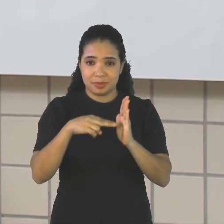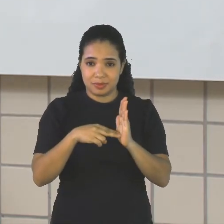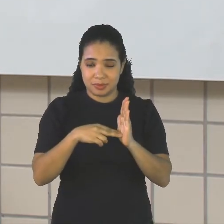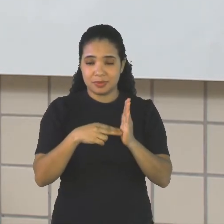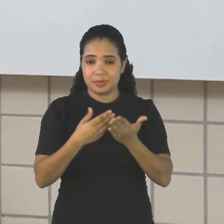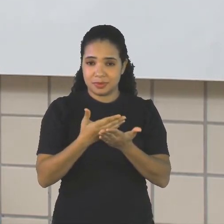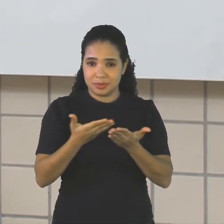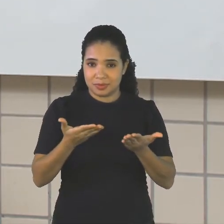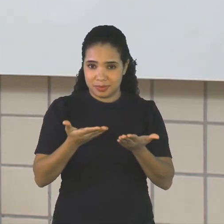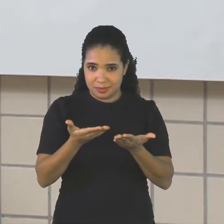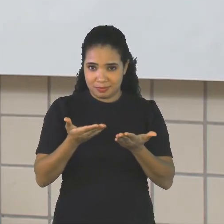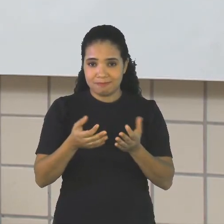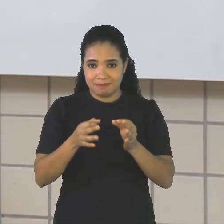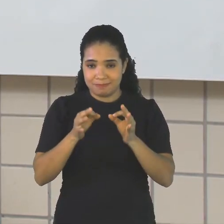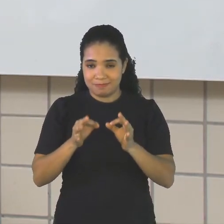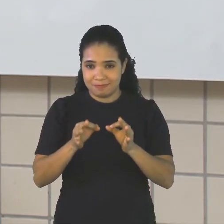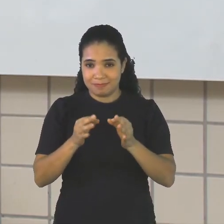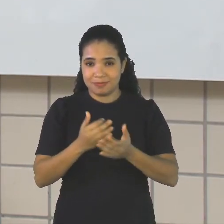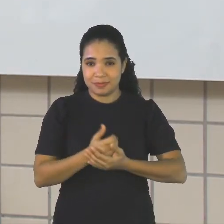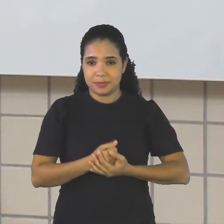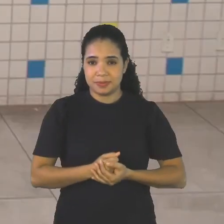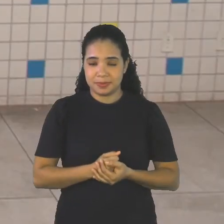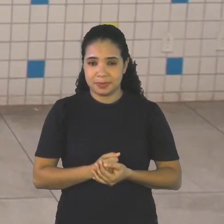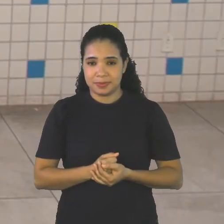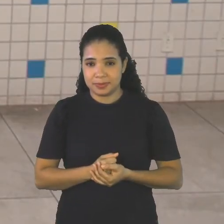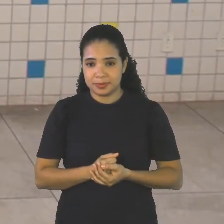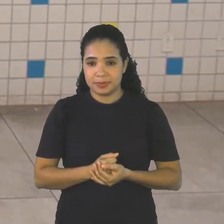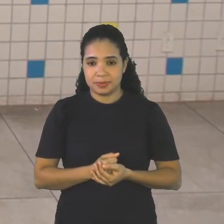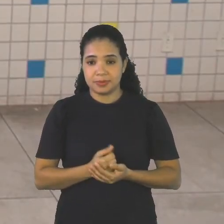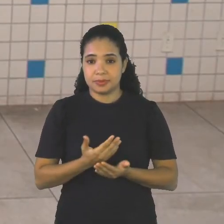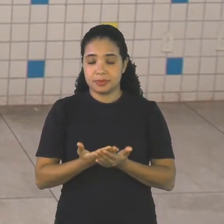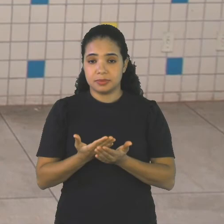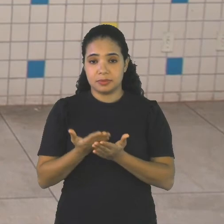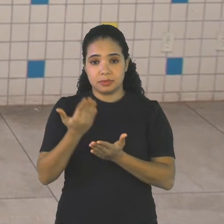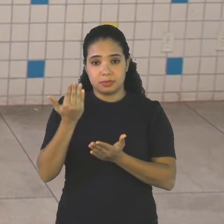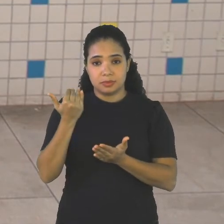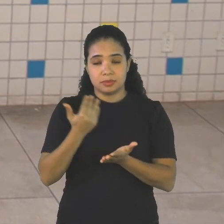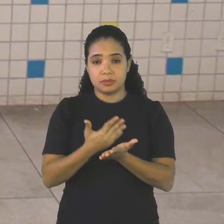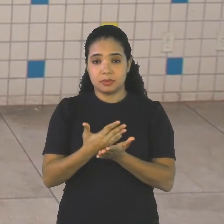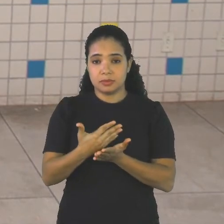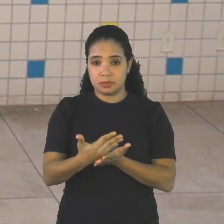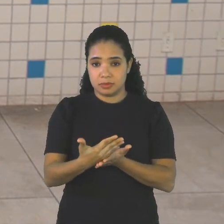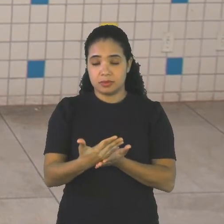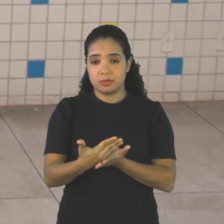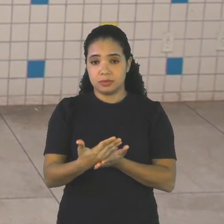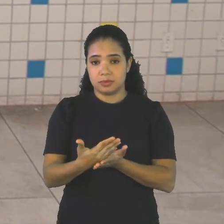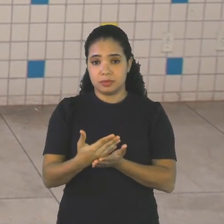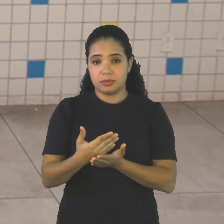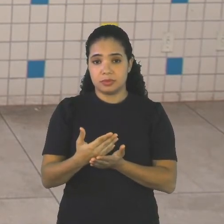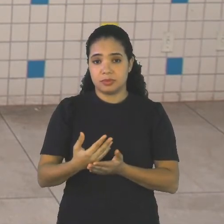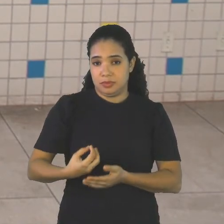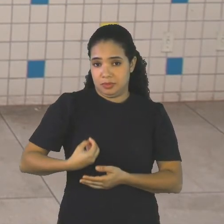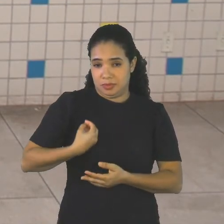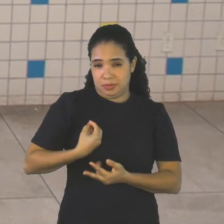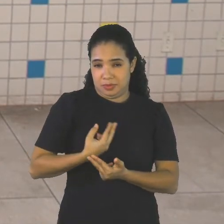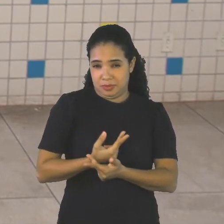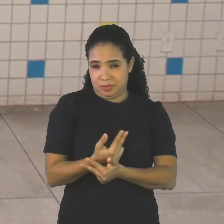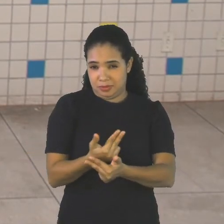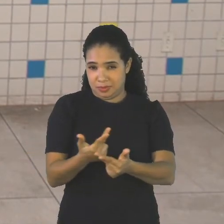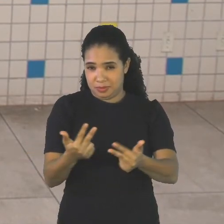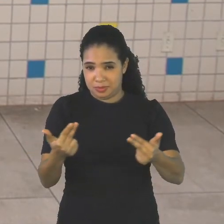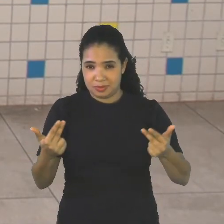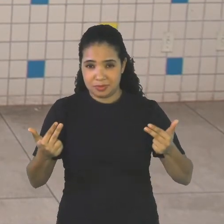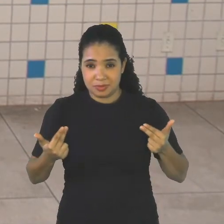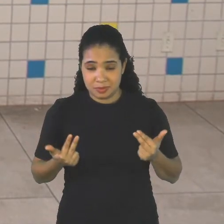vocês, correto? A aula passada a gente começou sobre biodiversidade, né, e hoje ficou da